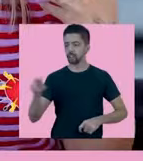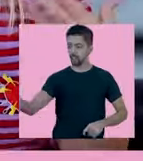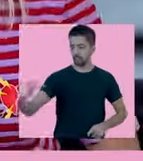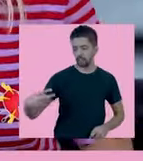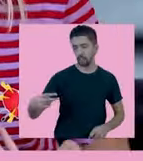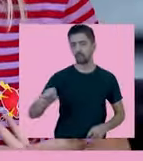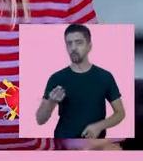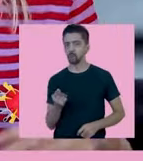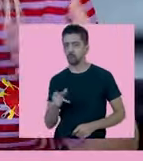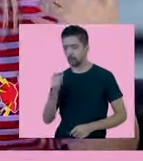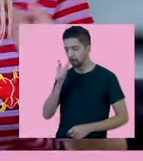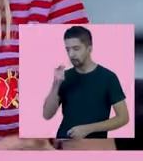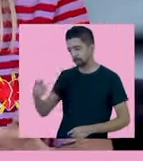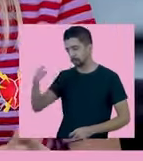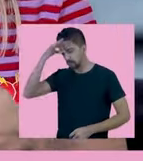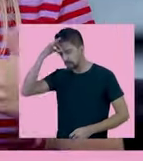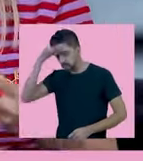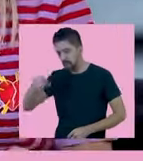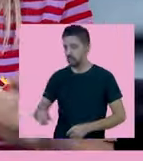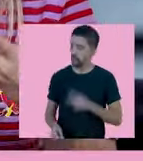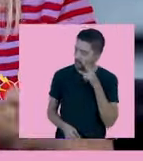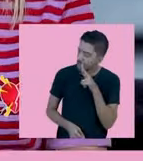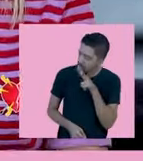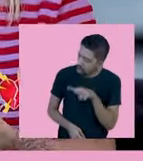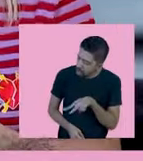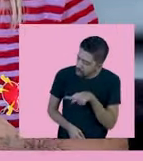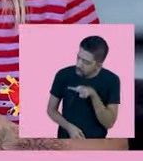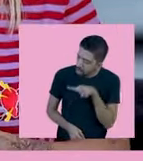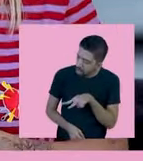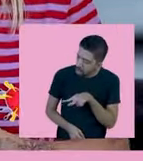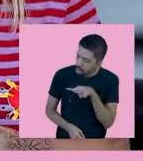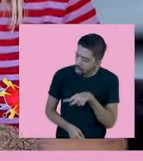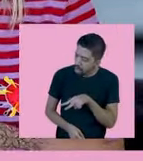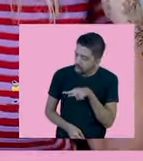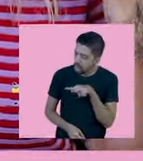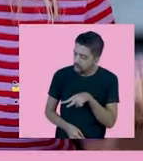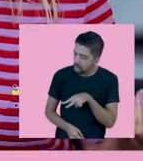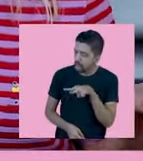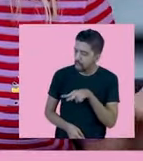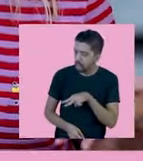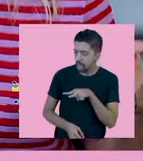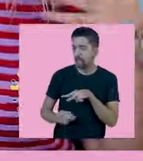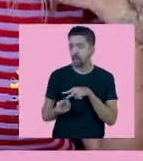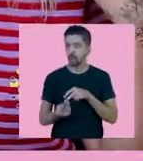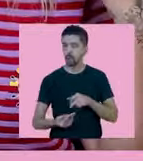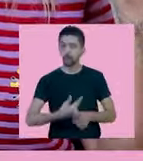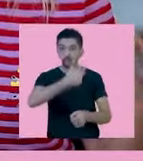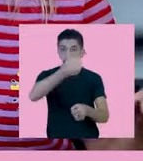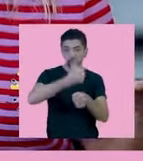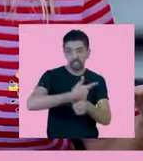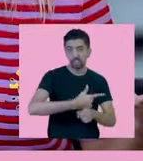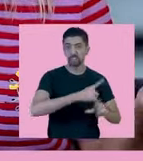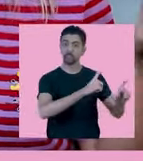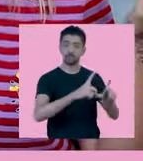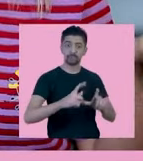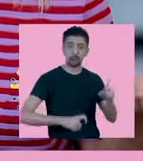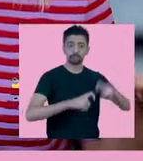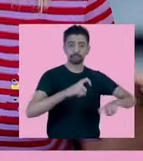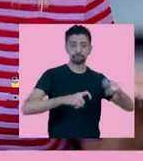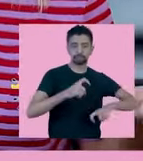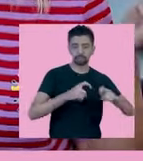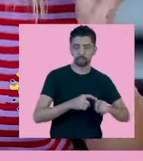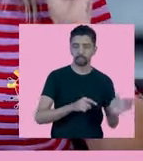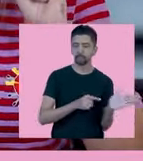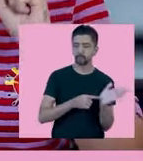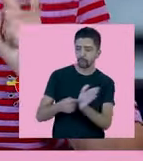ficar olhando fixamente para órgãos genitais de crianças e adolescentes. A exibição de material pornográfico para